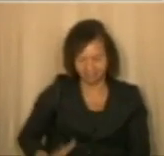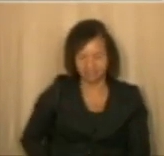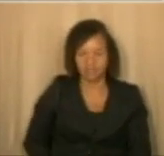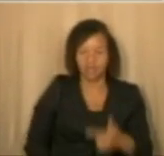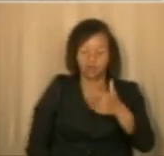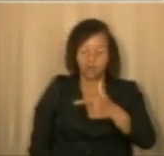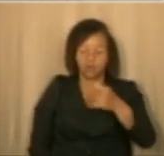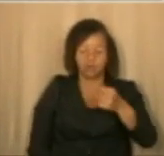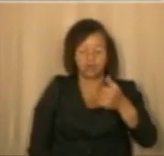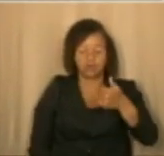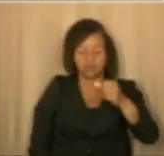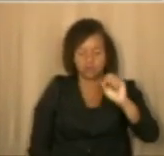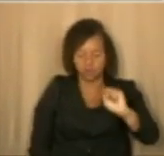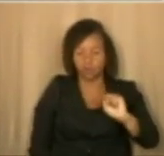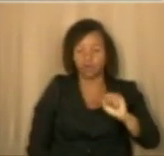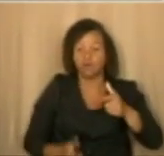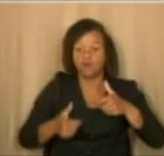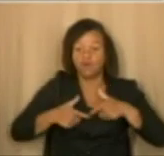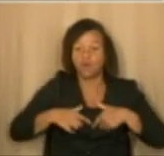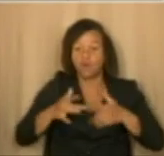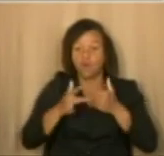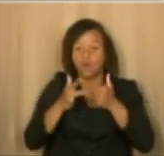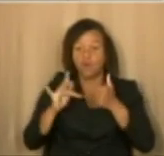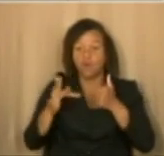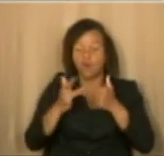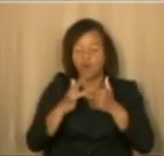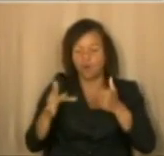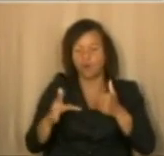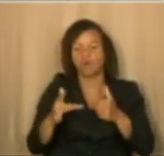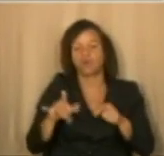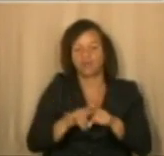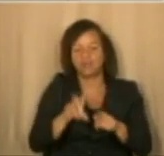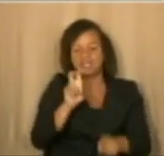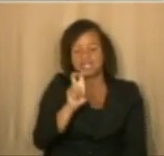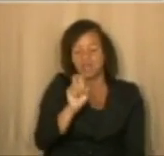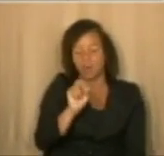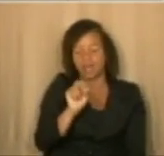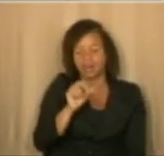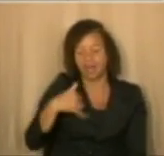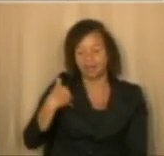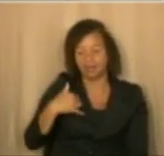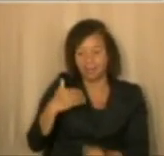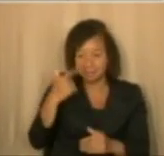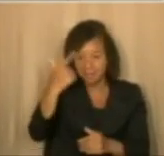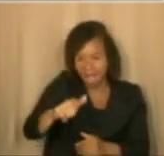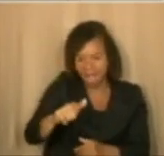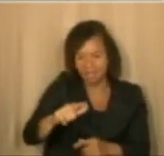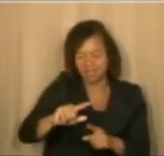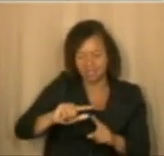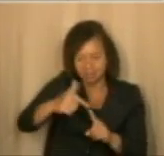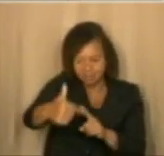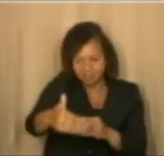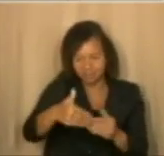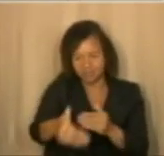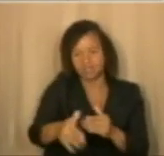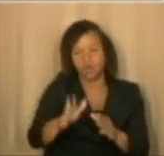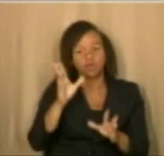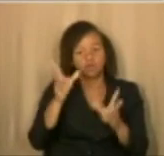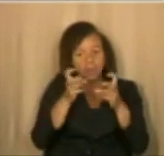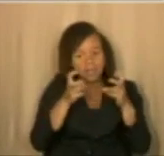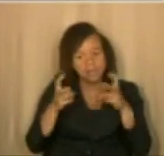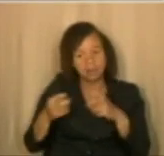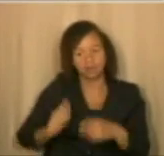no ano 2018 ele foi ouro no quarteto de praia 50 mais. Então notem que ele tem uma